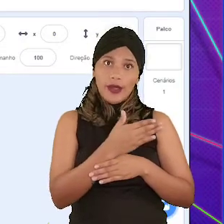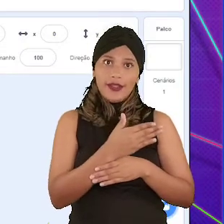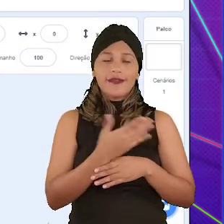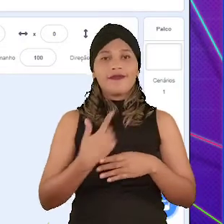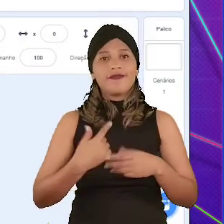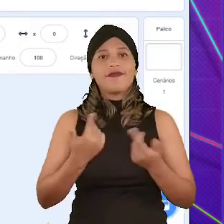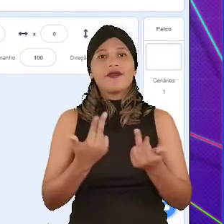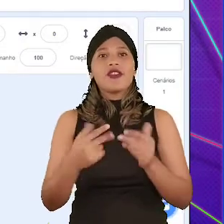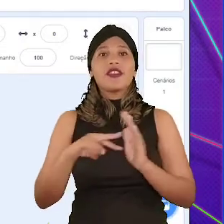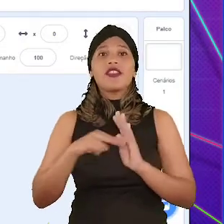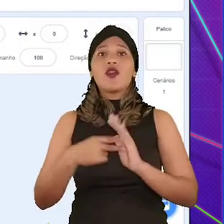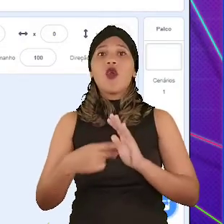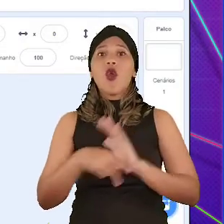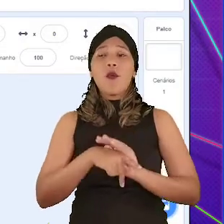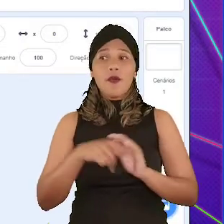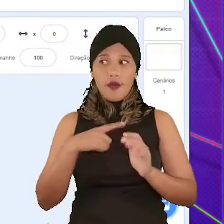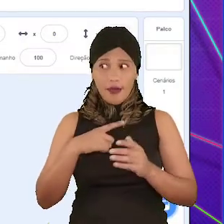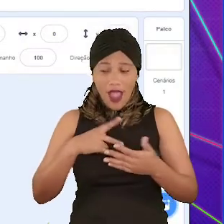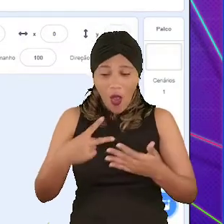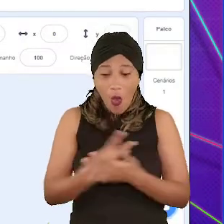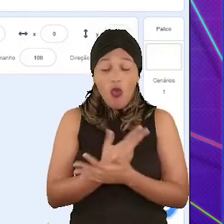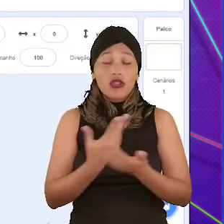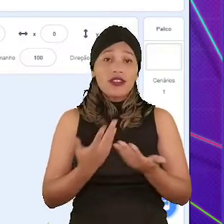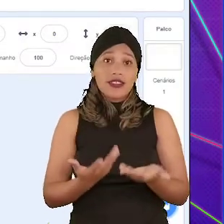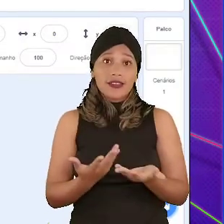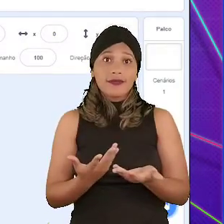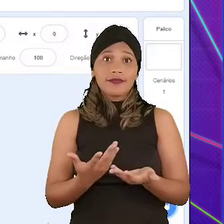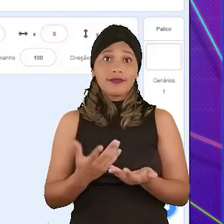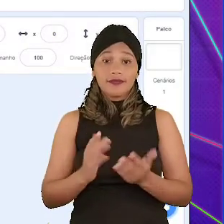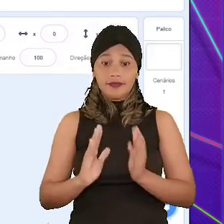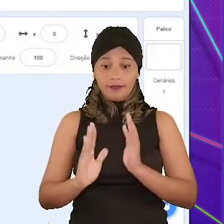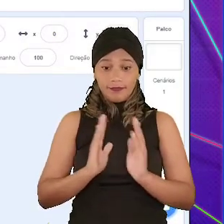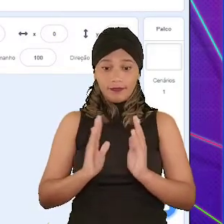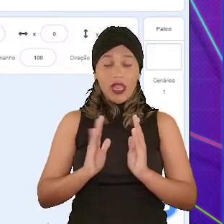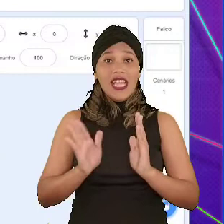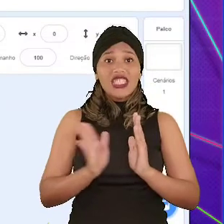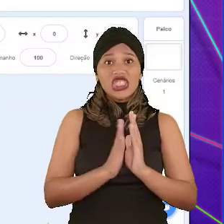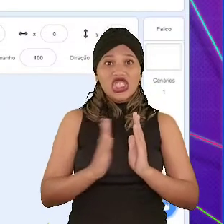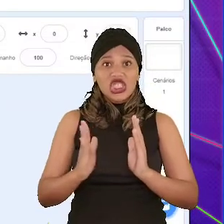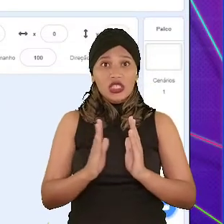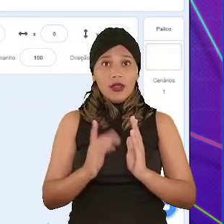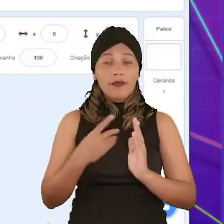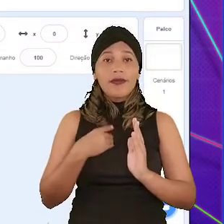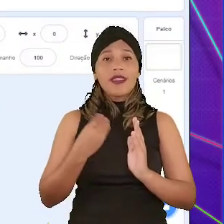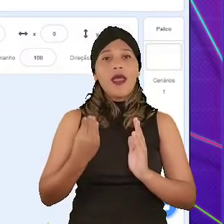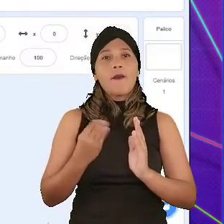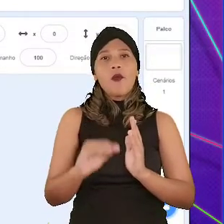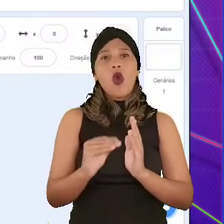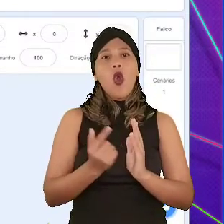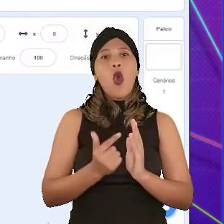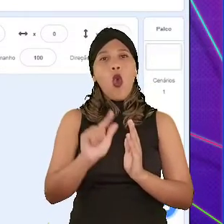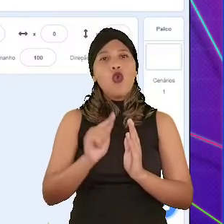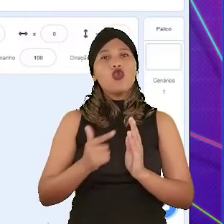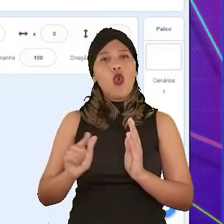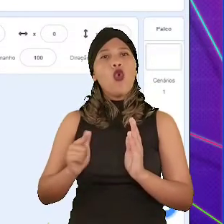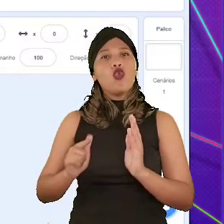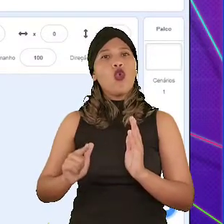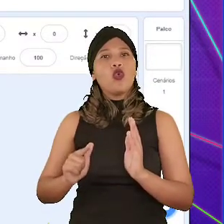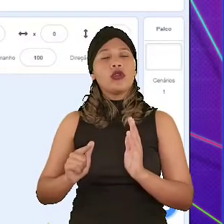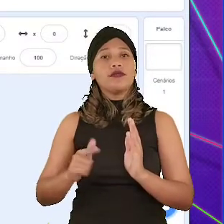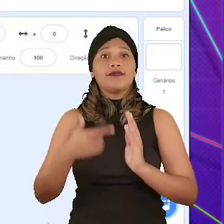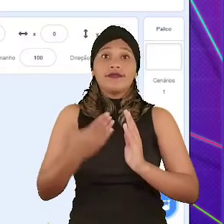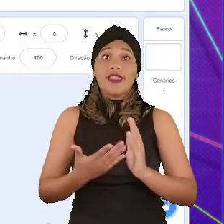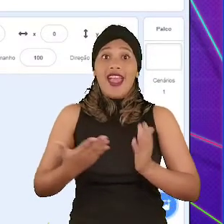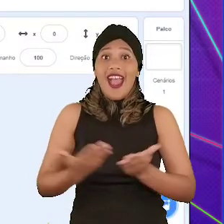espaço esse bloco também diz respeito de uma condição para algo acontecer e nos Espaços nós temos é permitido colocarmos